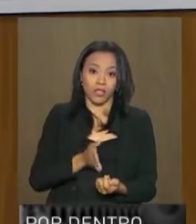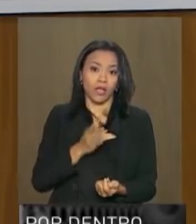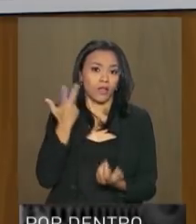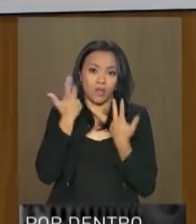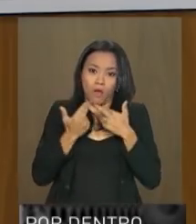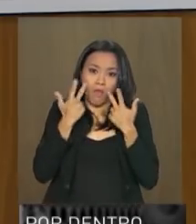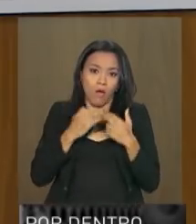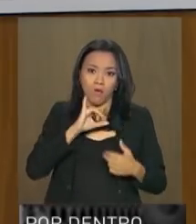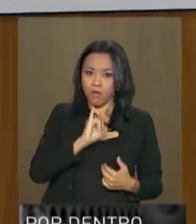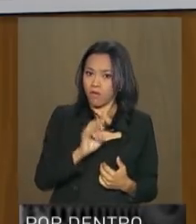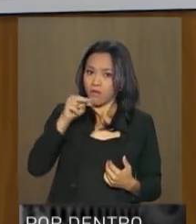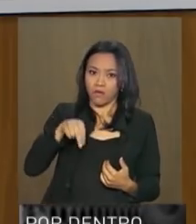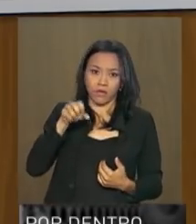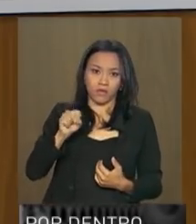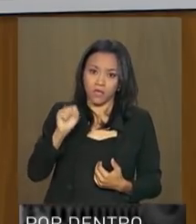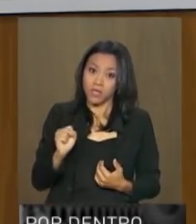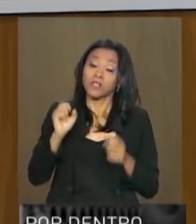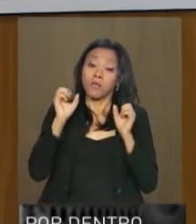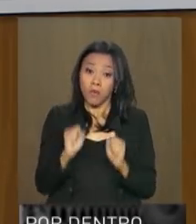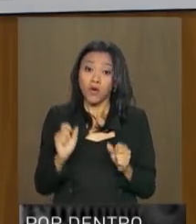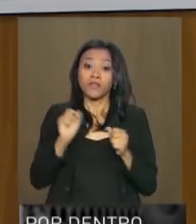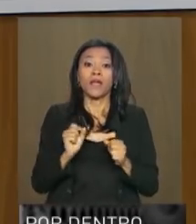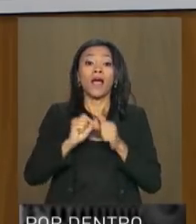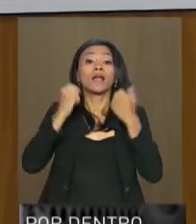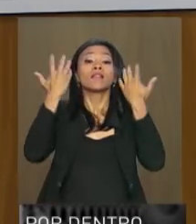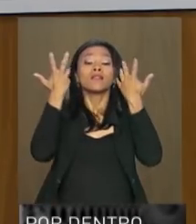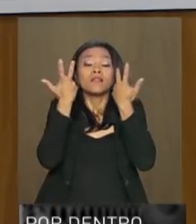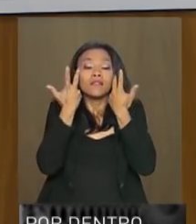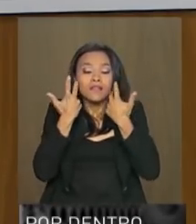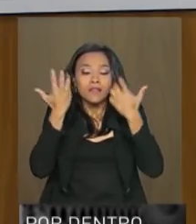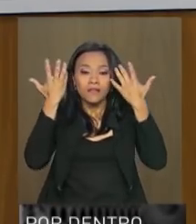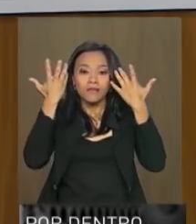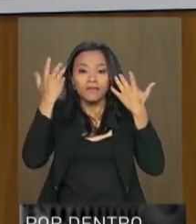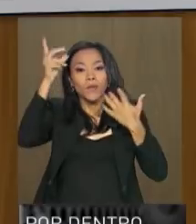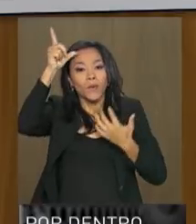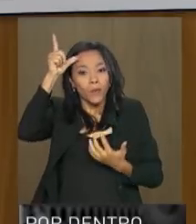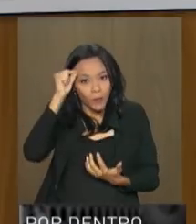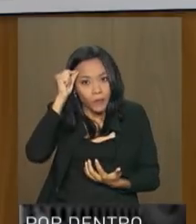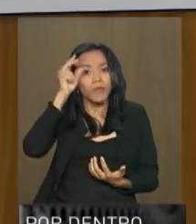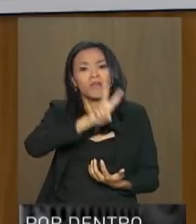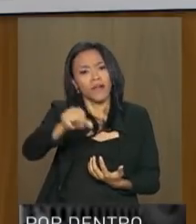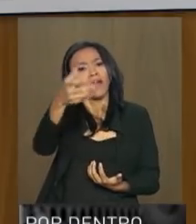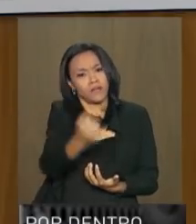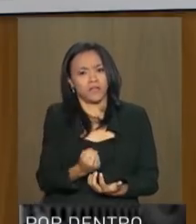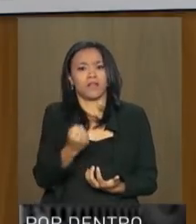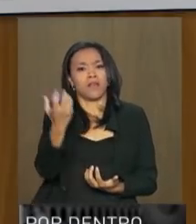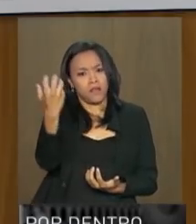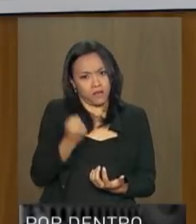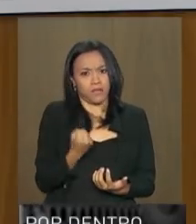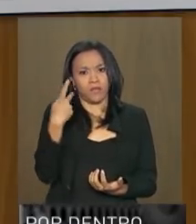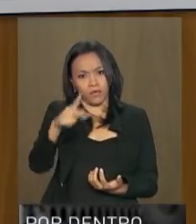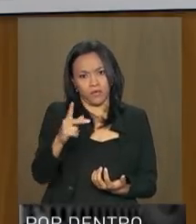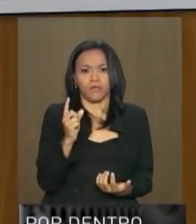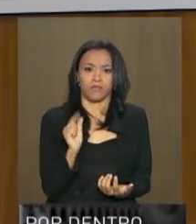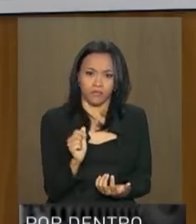regularmente, podem ficar completamente tranquilos que vão continuar a receber o benefício da mesma maneira. Esse é, inclusive, o